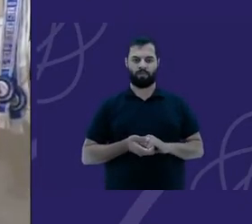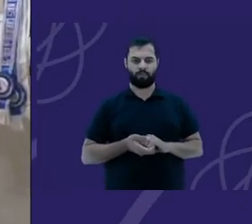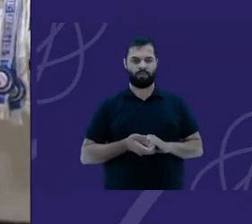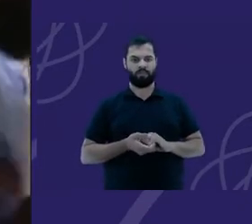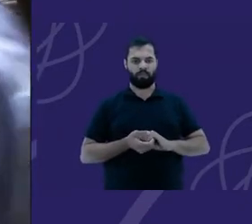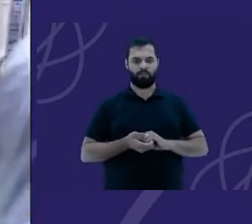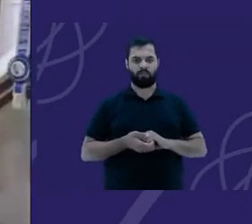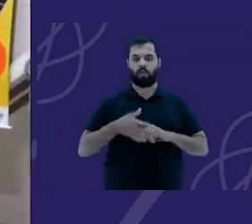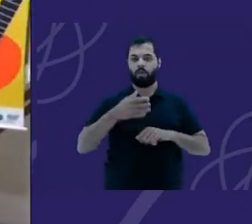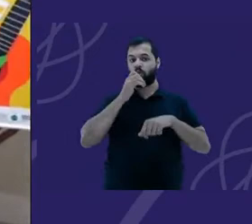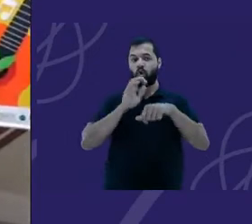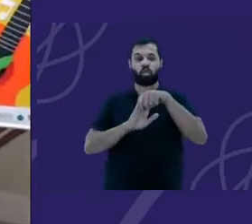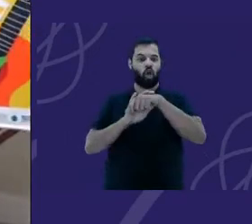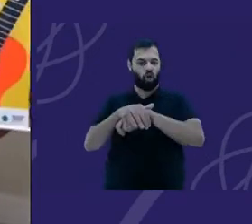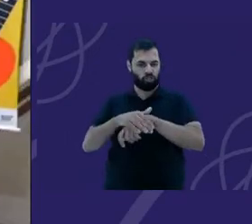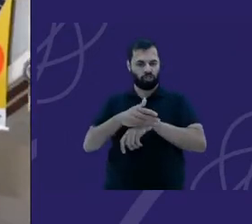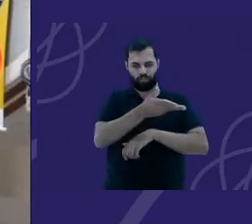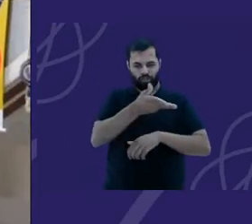Boa noite.